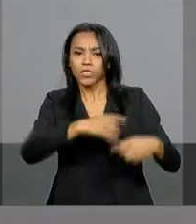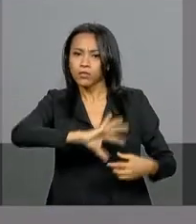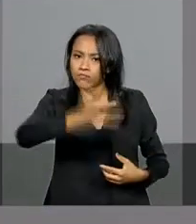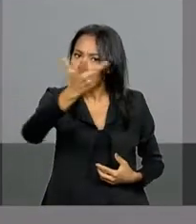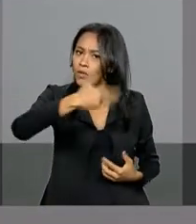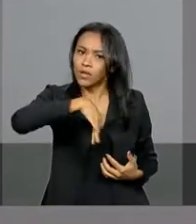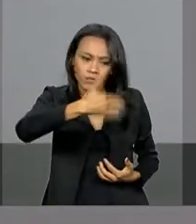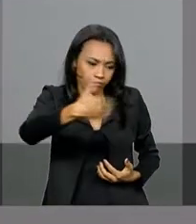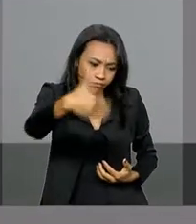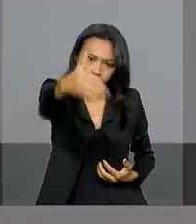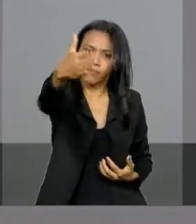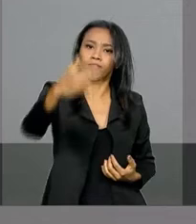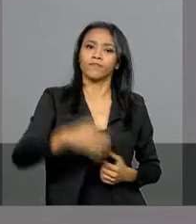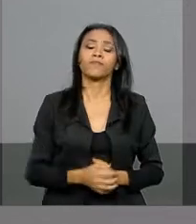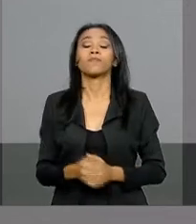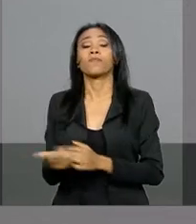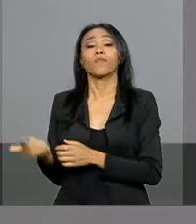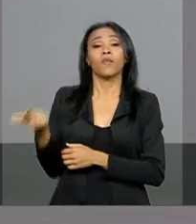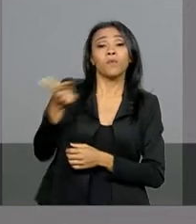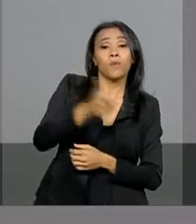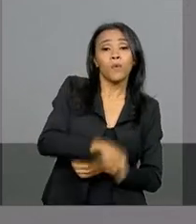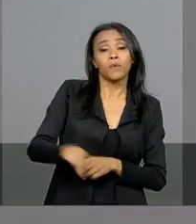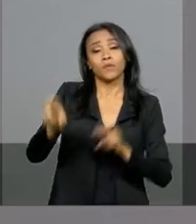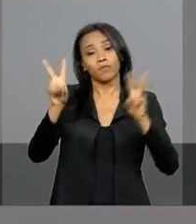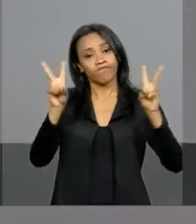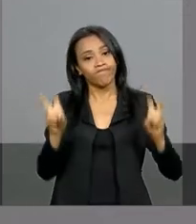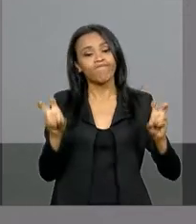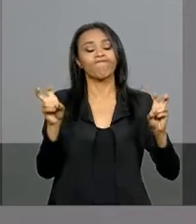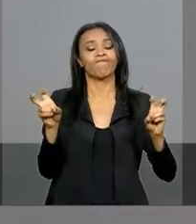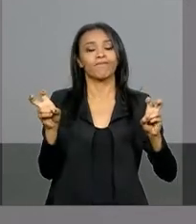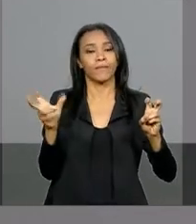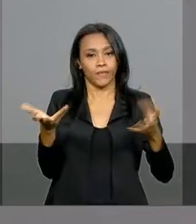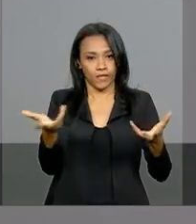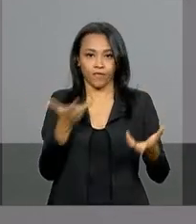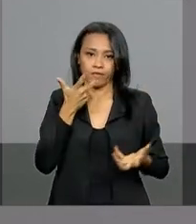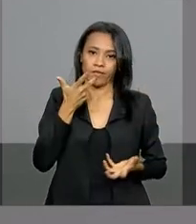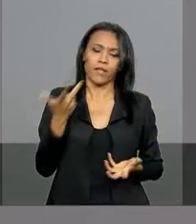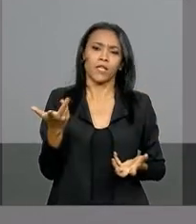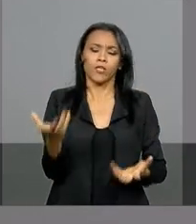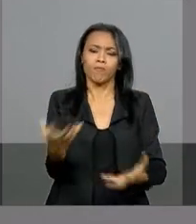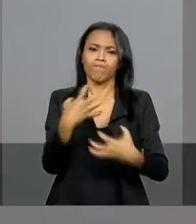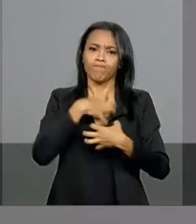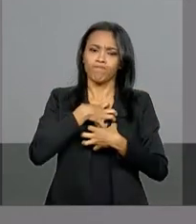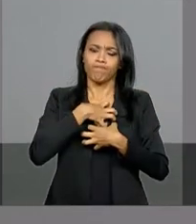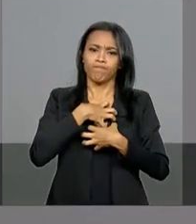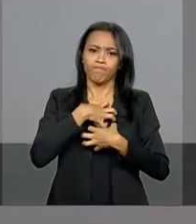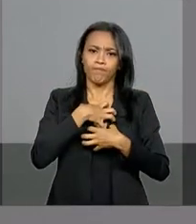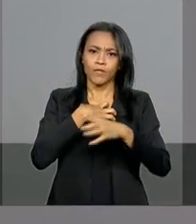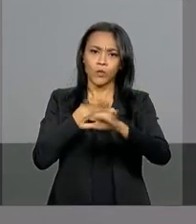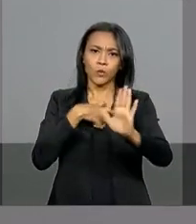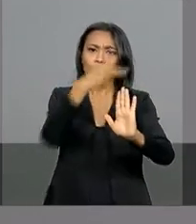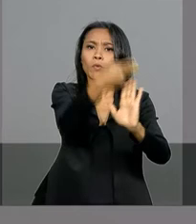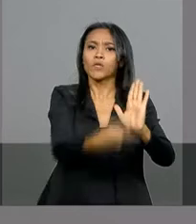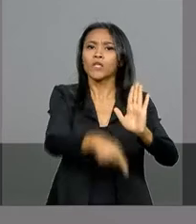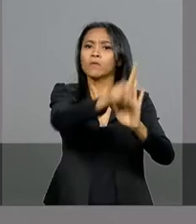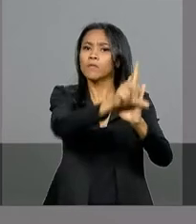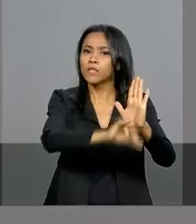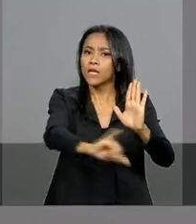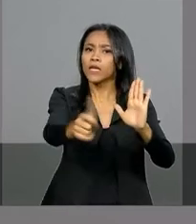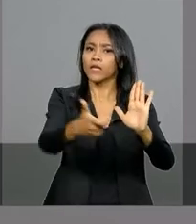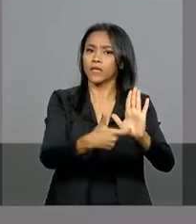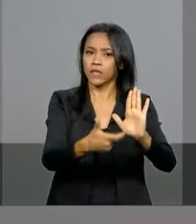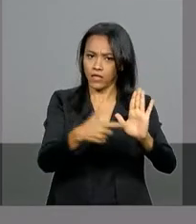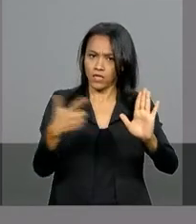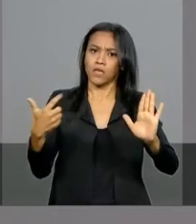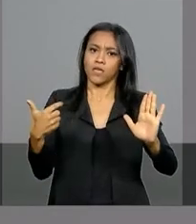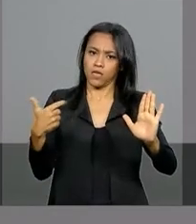que me toca muito na nos projetos de lei que ora tive